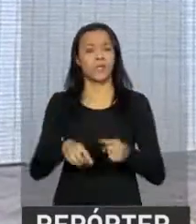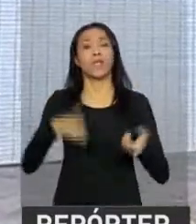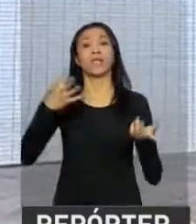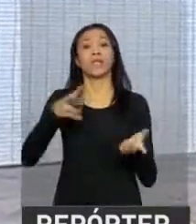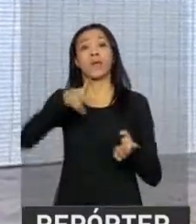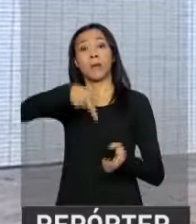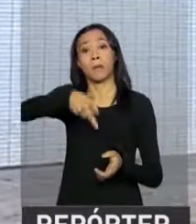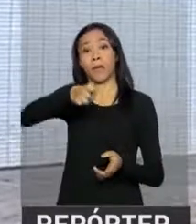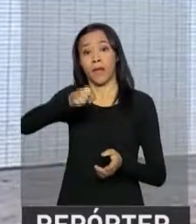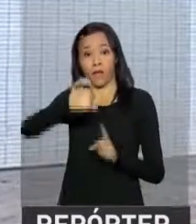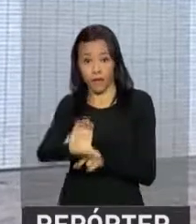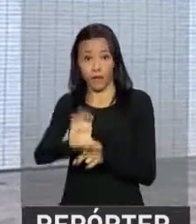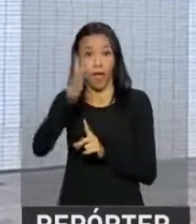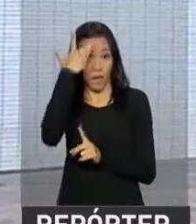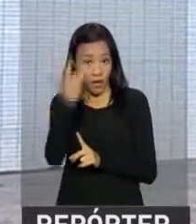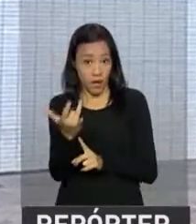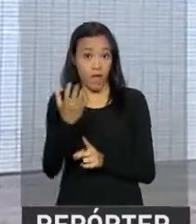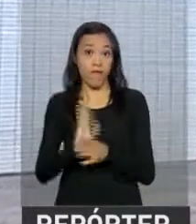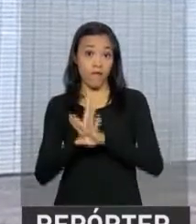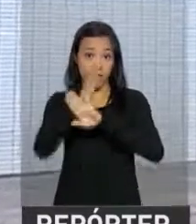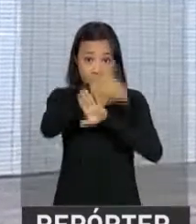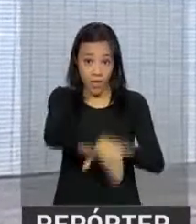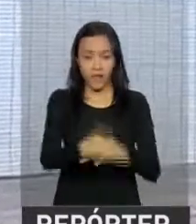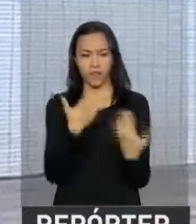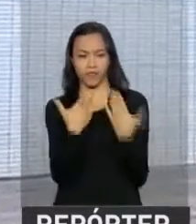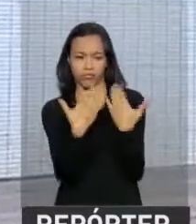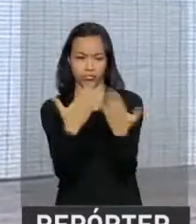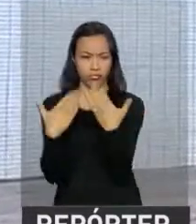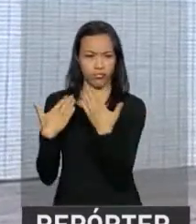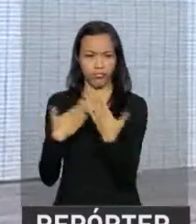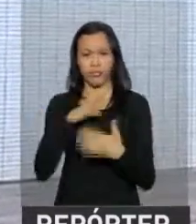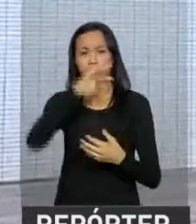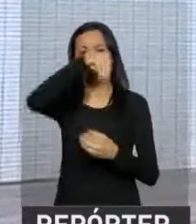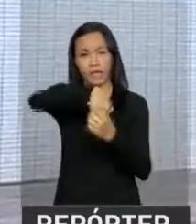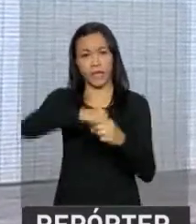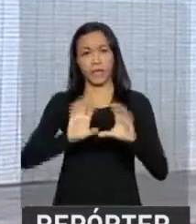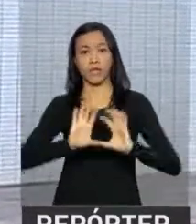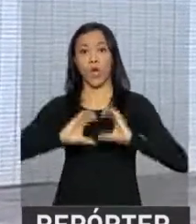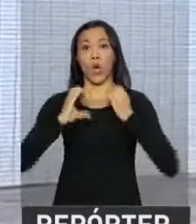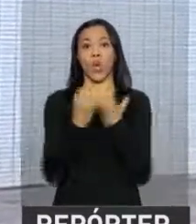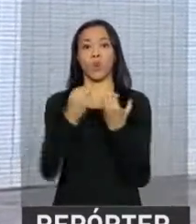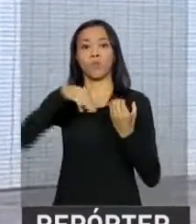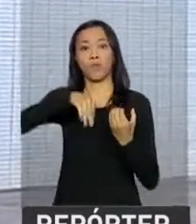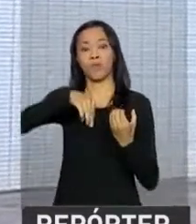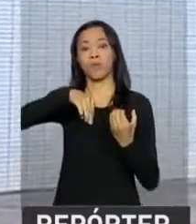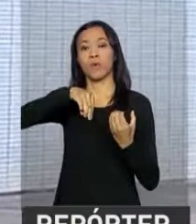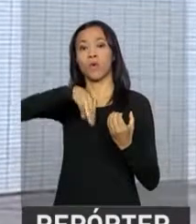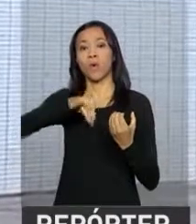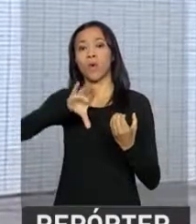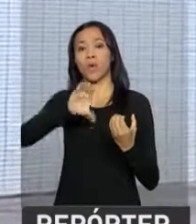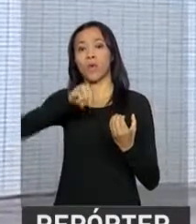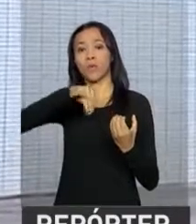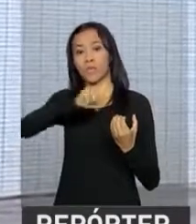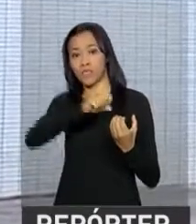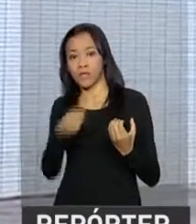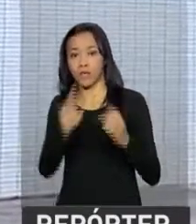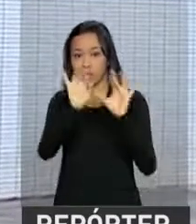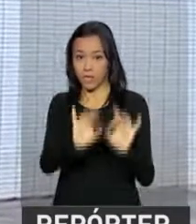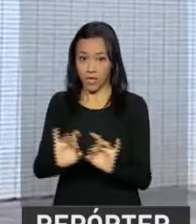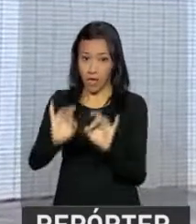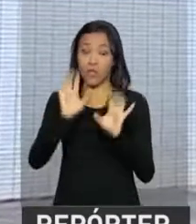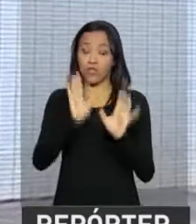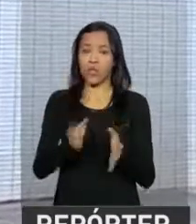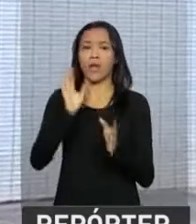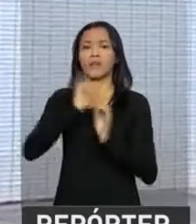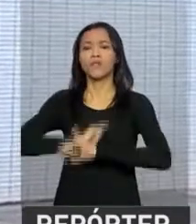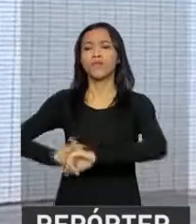Congresso para debater essa PEC lá com os deputados na própria comissão especial. O Ministério da Fazenda divulgou um documento no site